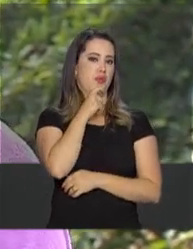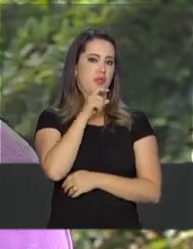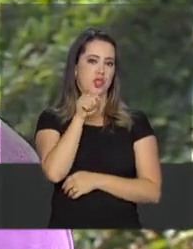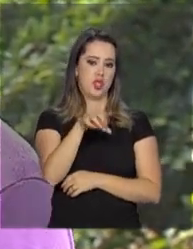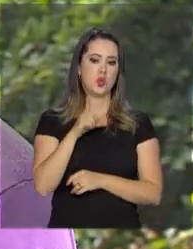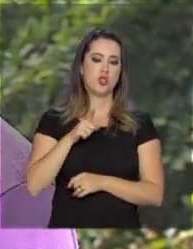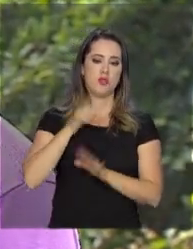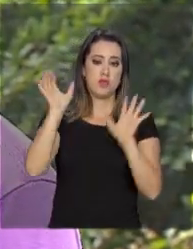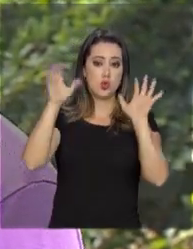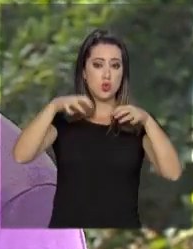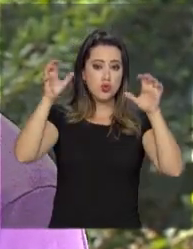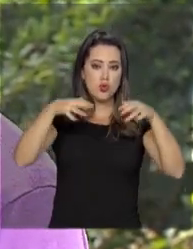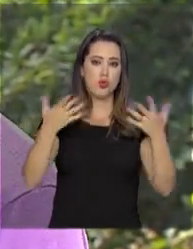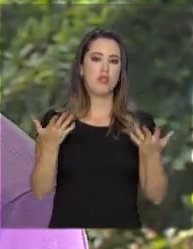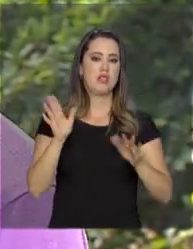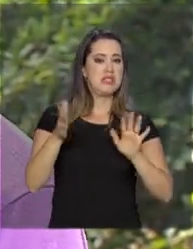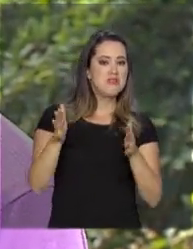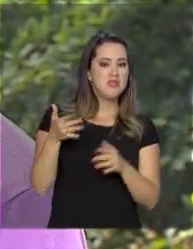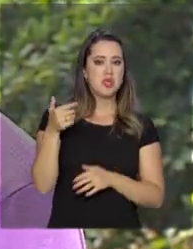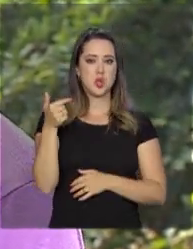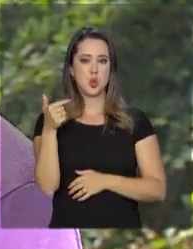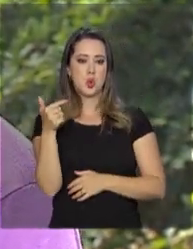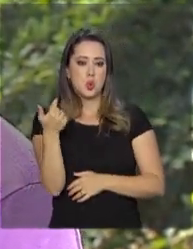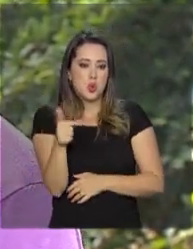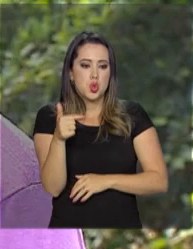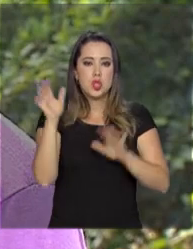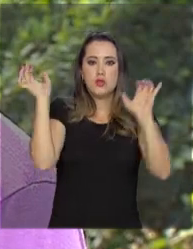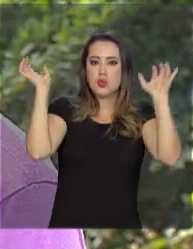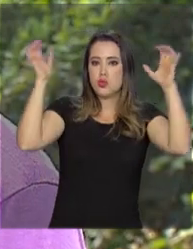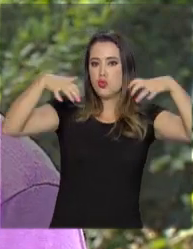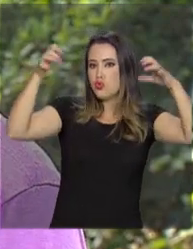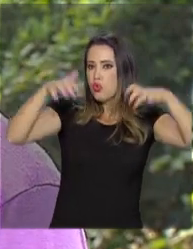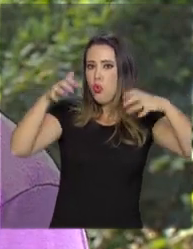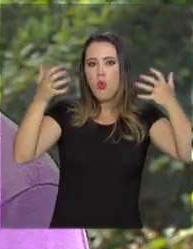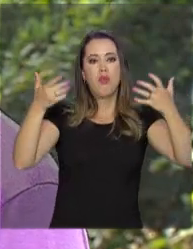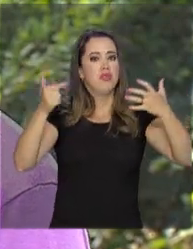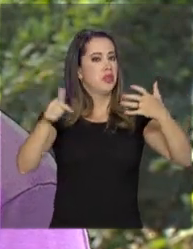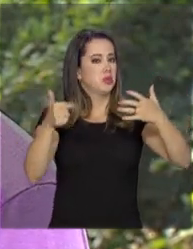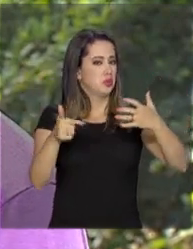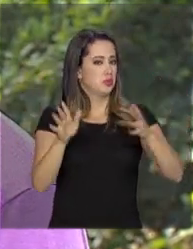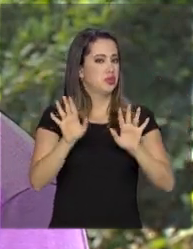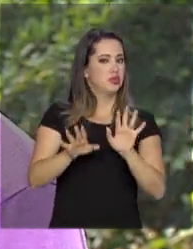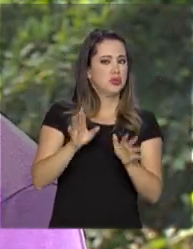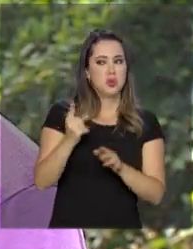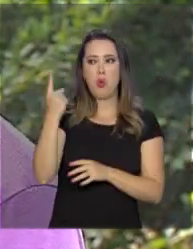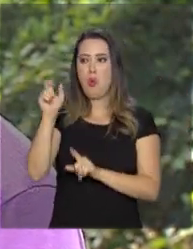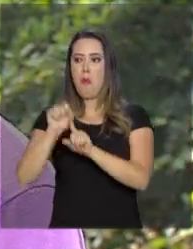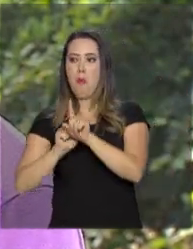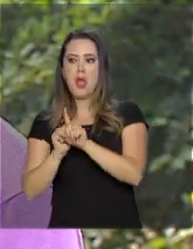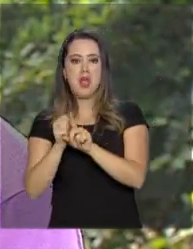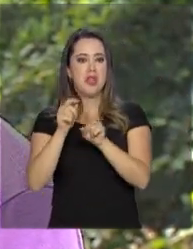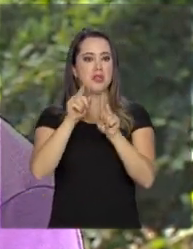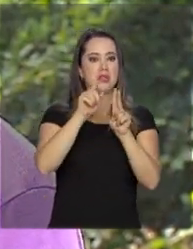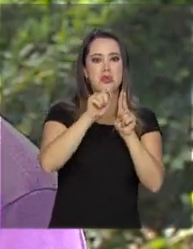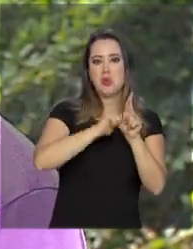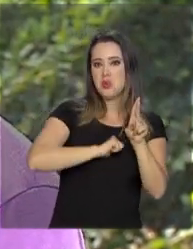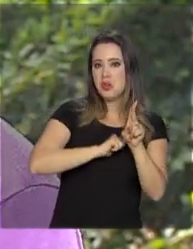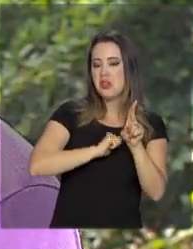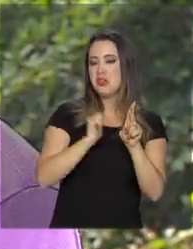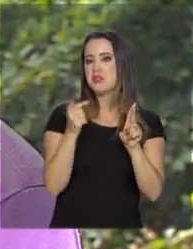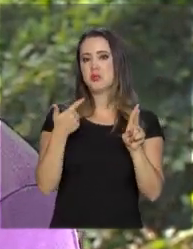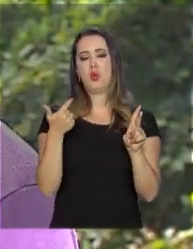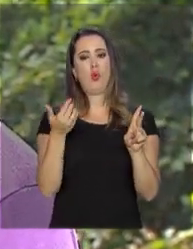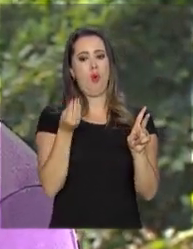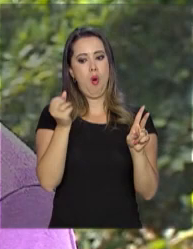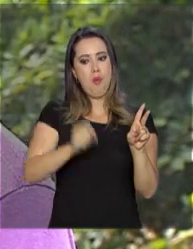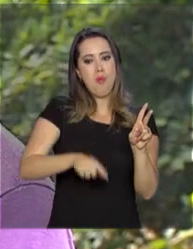inverno que chovia, né? Porque geralmente os invernos, no passado, chovia um mês, dois meses, não dava para você